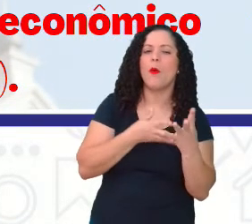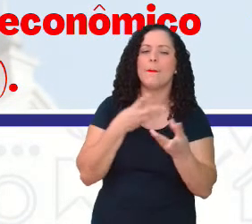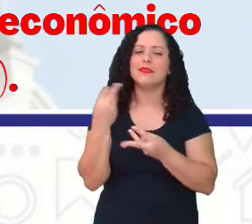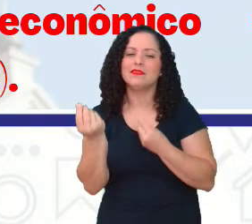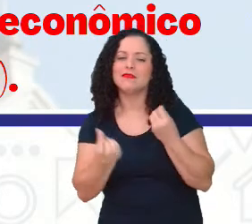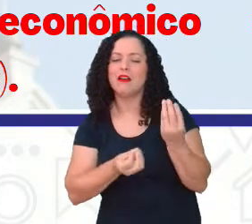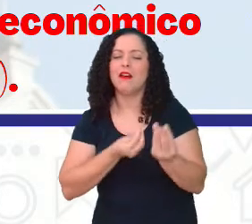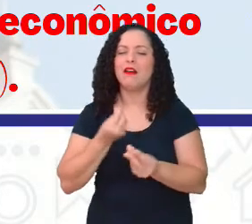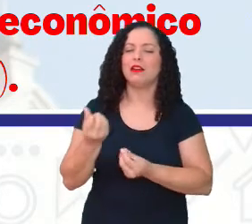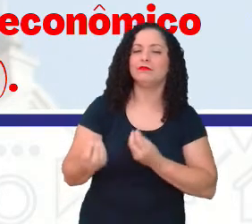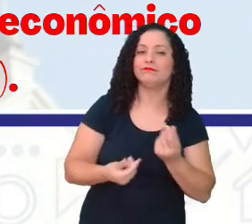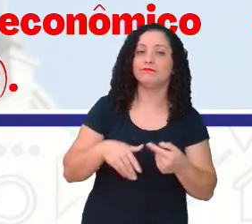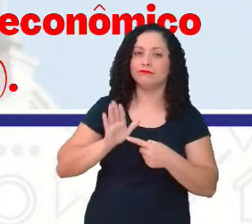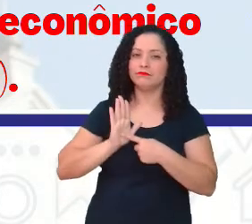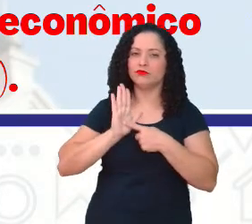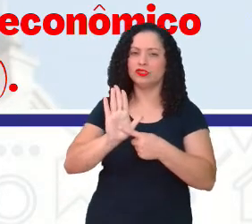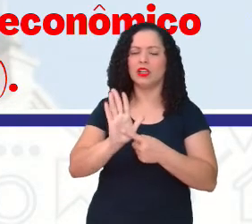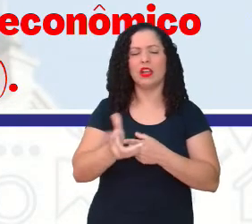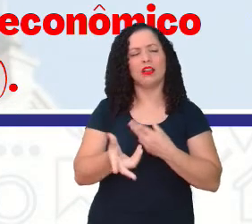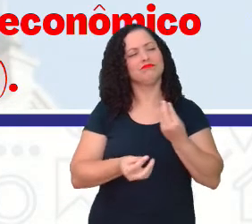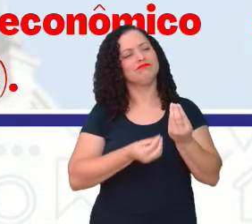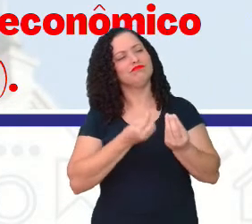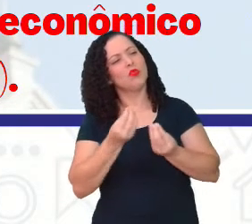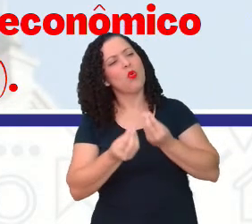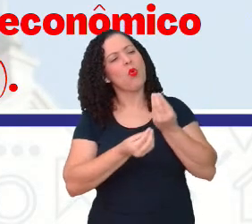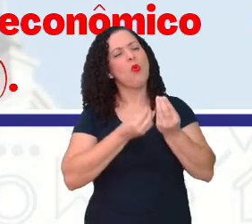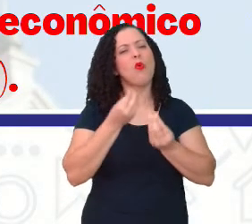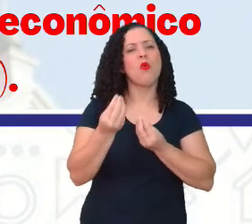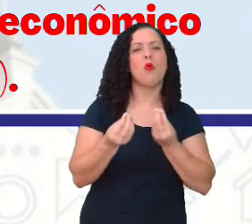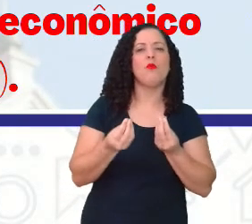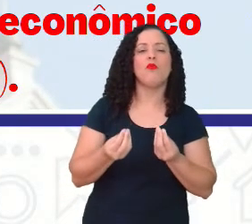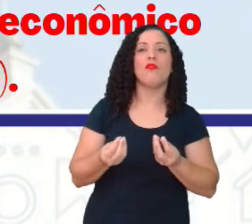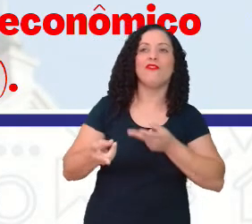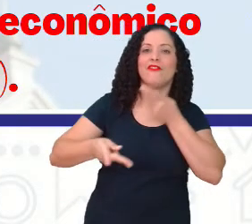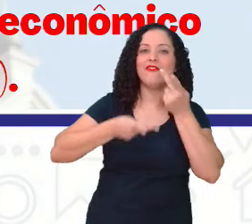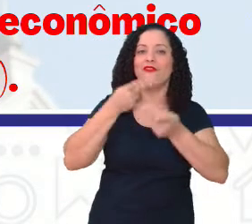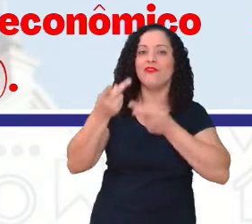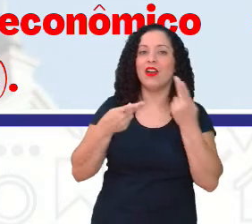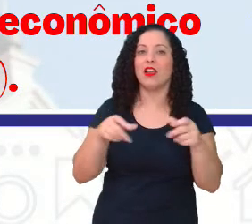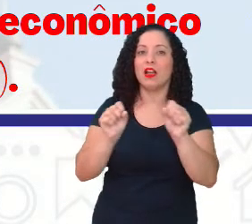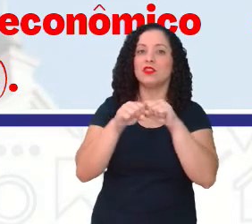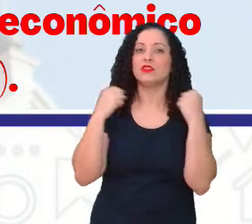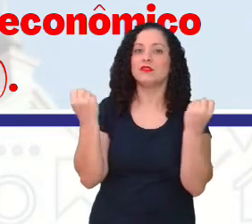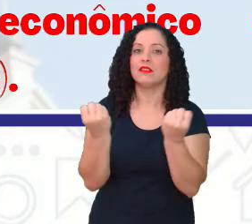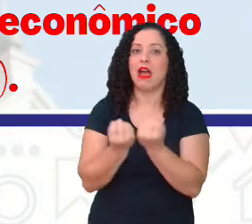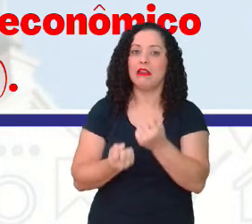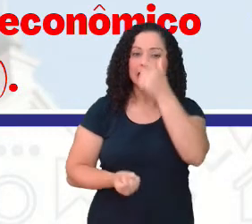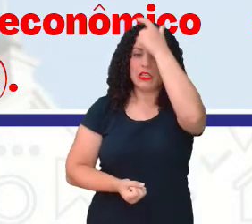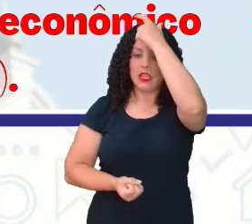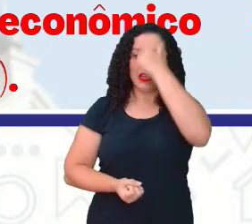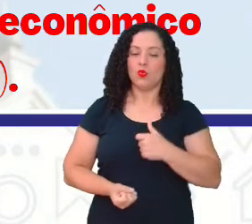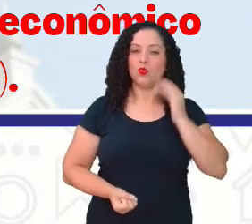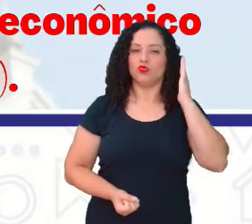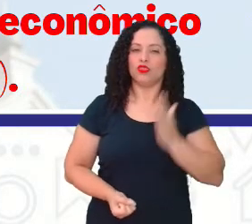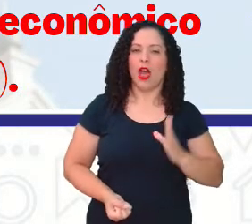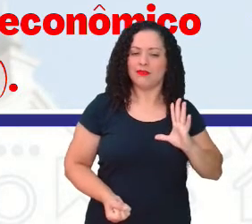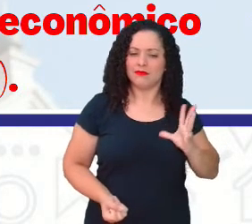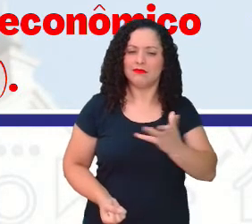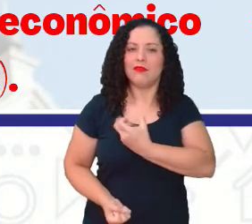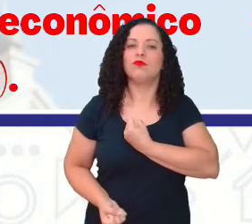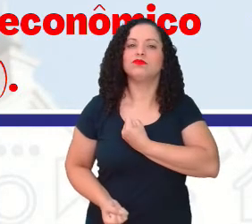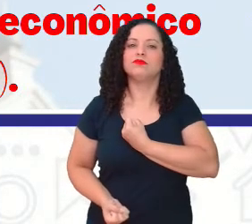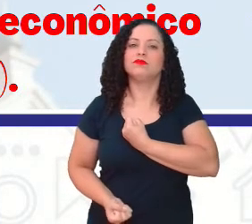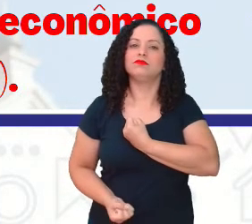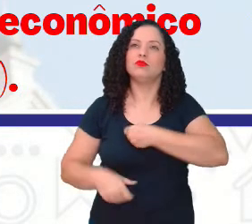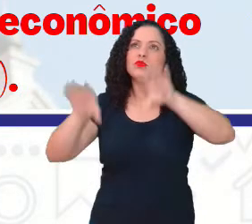tentar mostrar, né? Como é que eu vou dizer para a sociedade que eu sou um predestinado ao céu. Então, isso